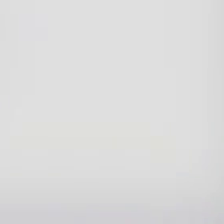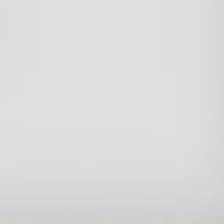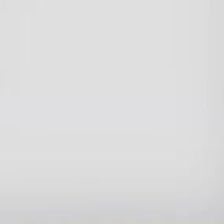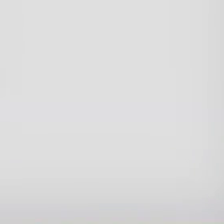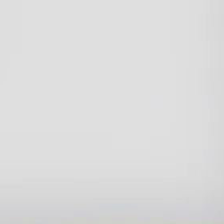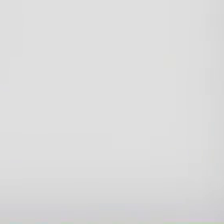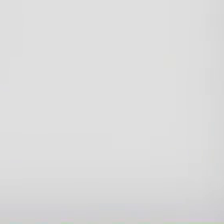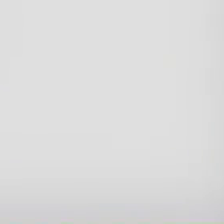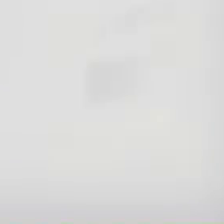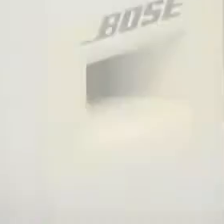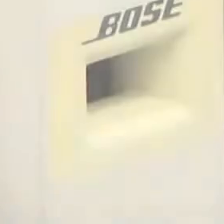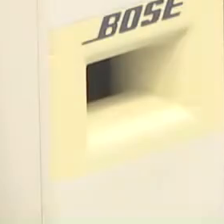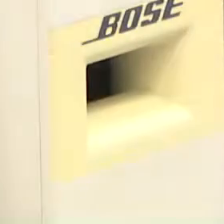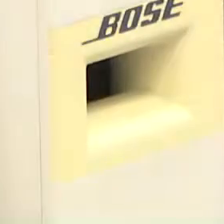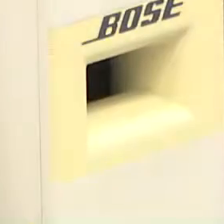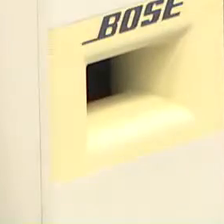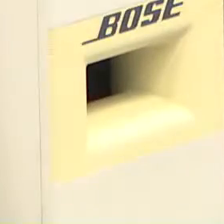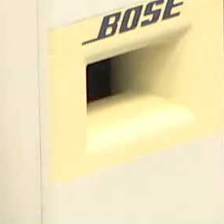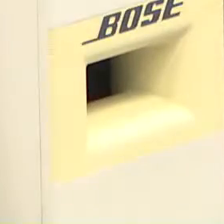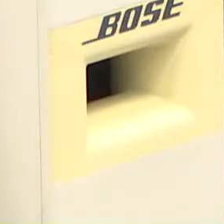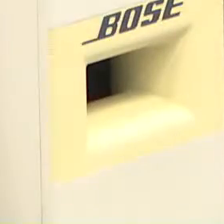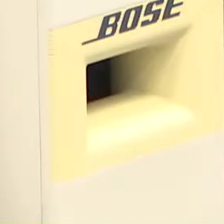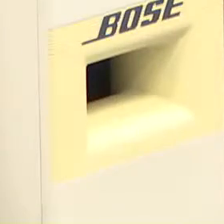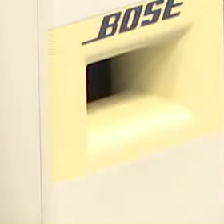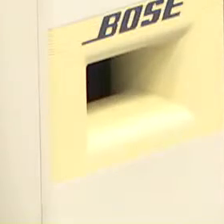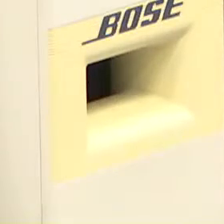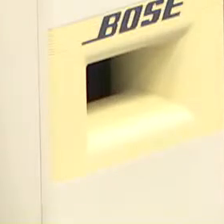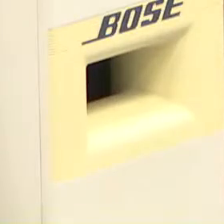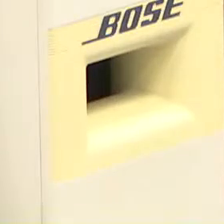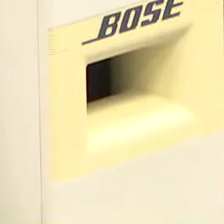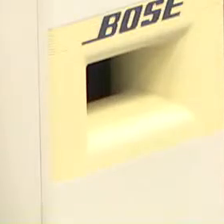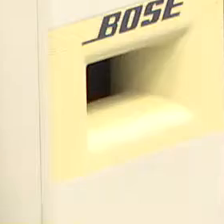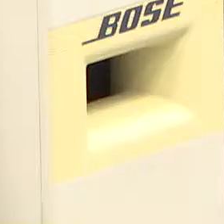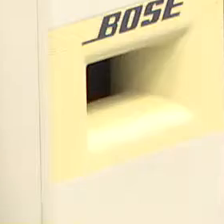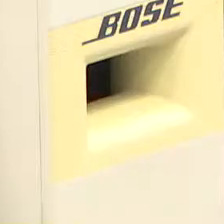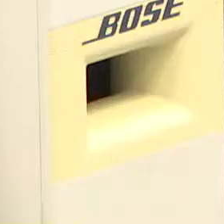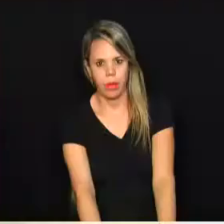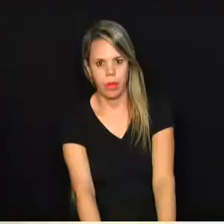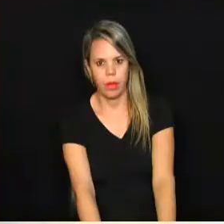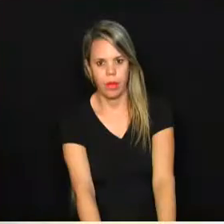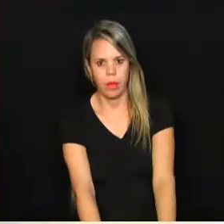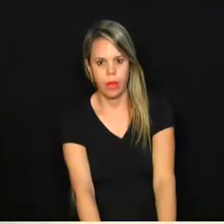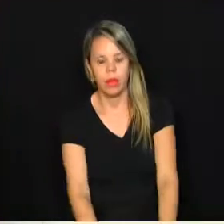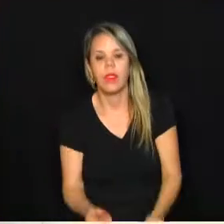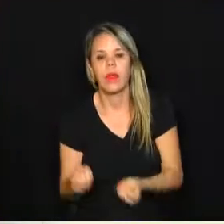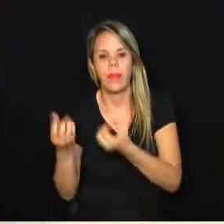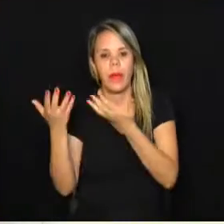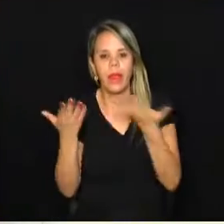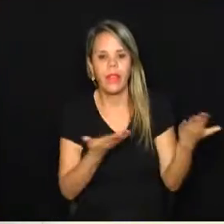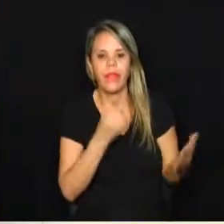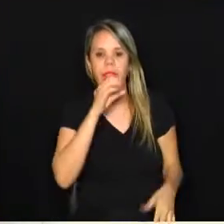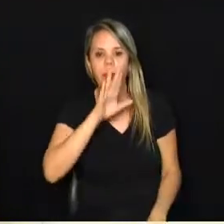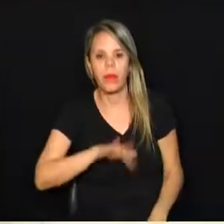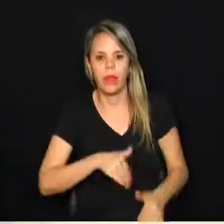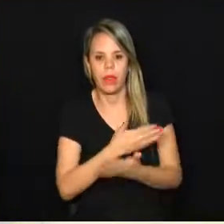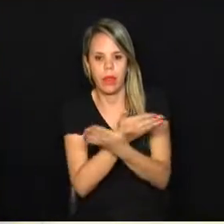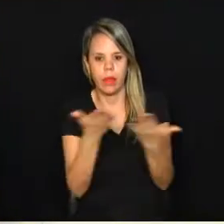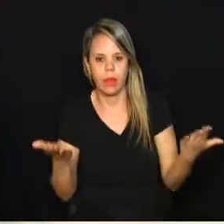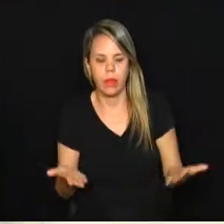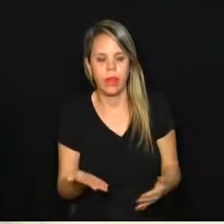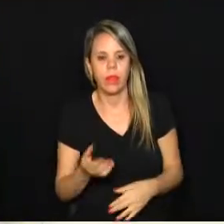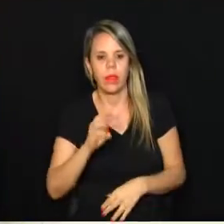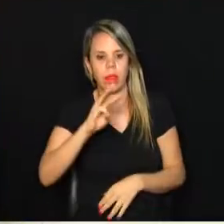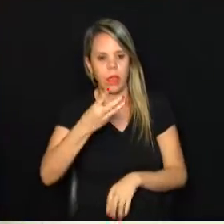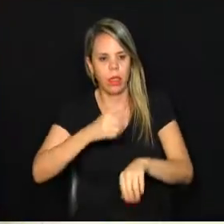TV Câmara, Campinas. Olá, seja bem-vindo, bem-vinda, uma boa tarde para você. Agora são 15